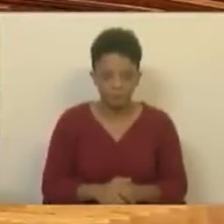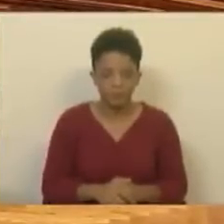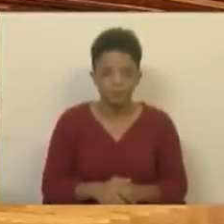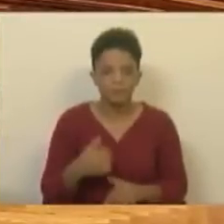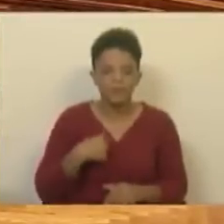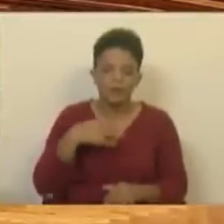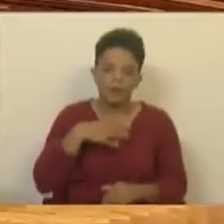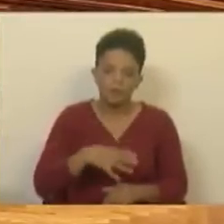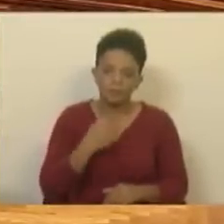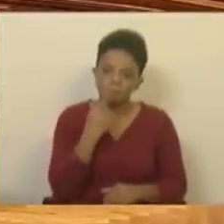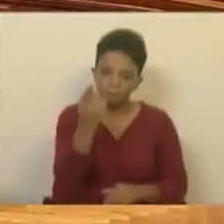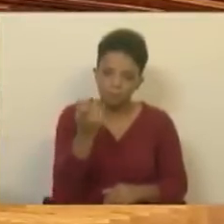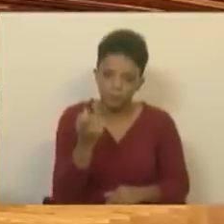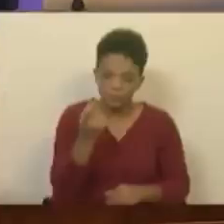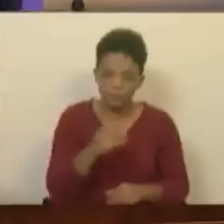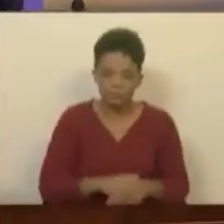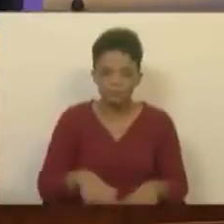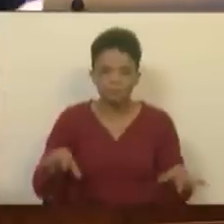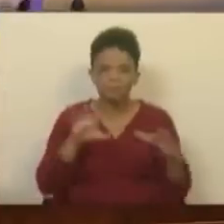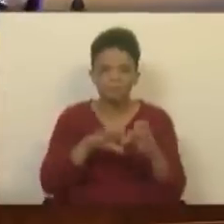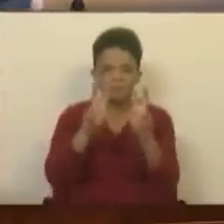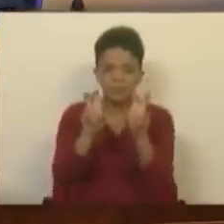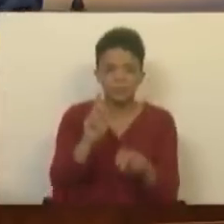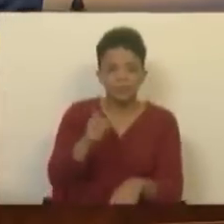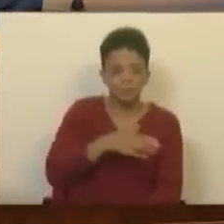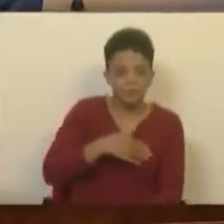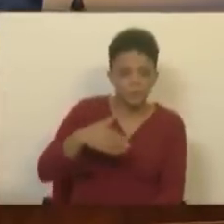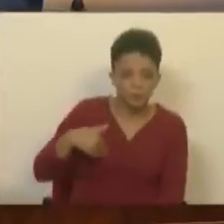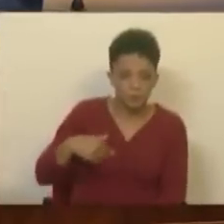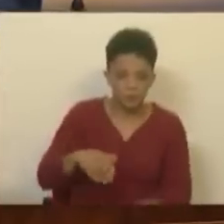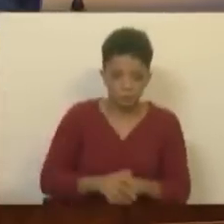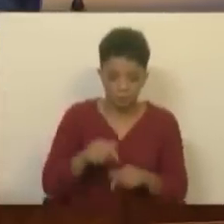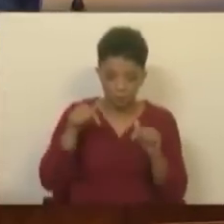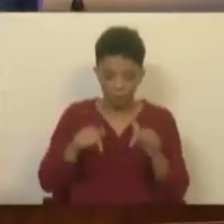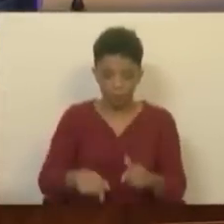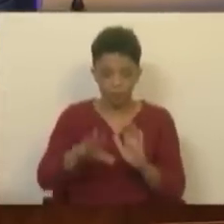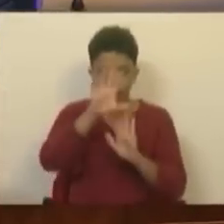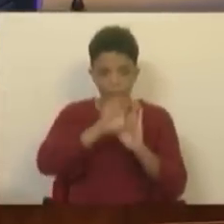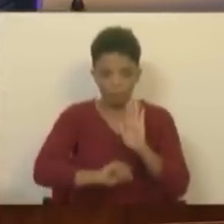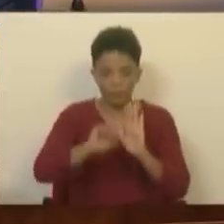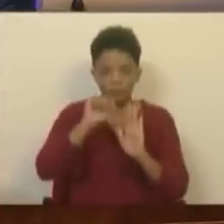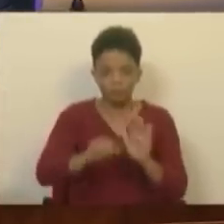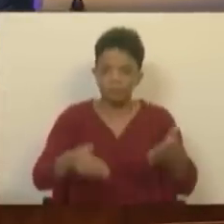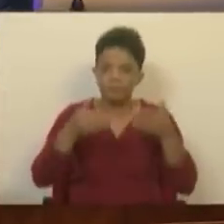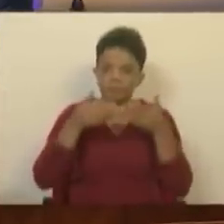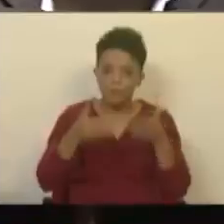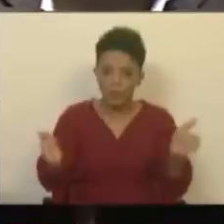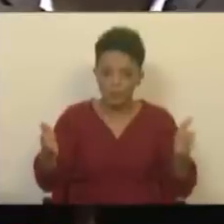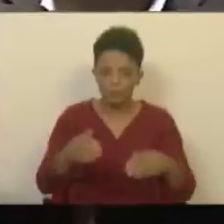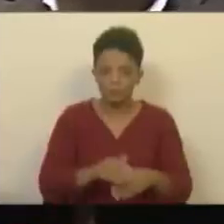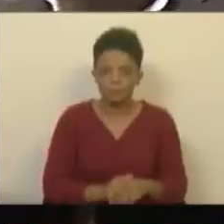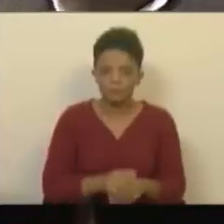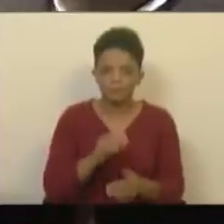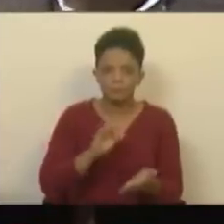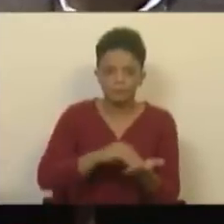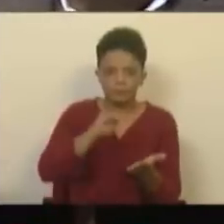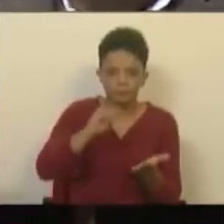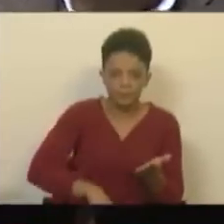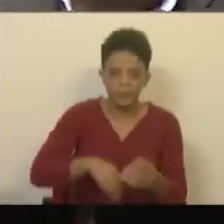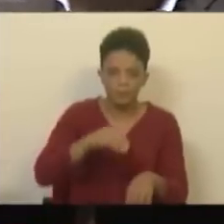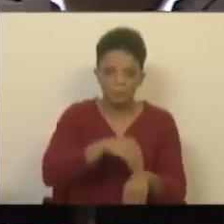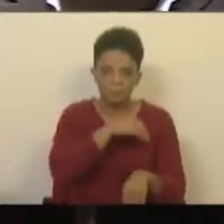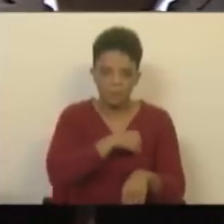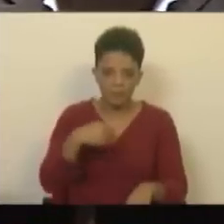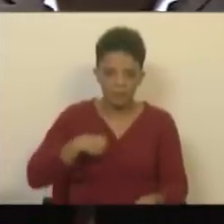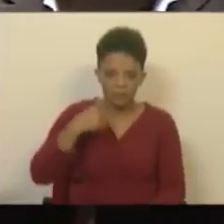queria fazer numa pergunta sobre saúde saiu hoje o despacho de abertura para as contratações de